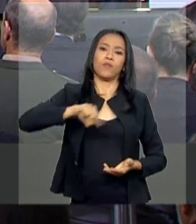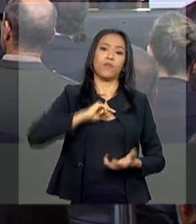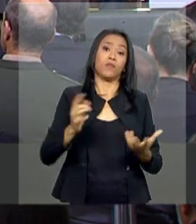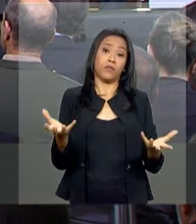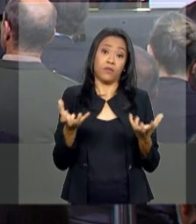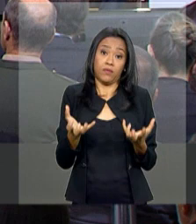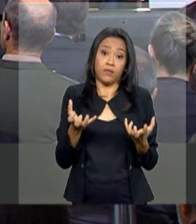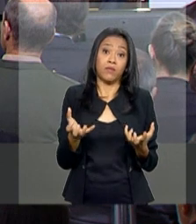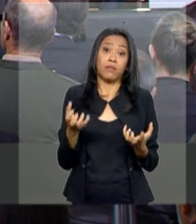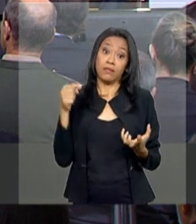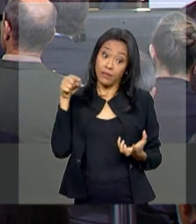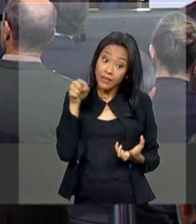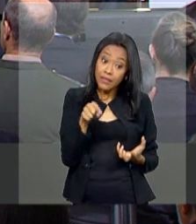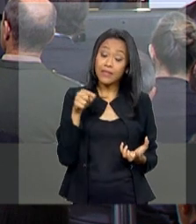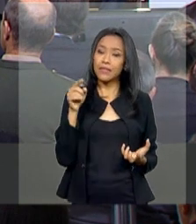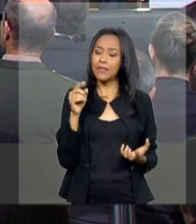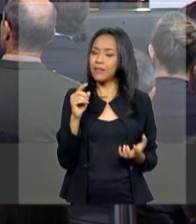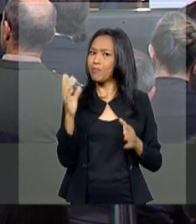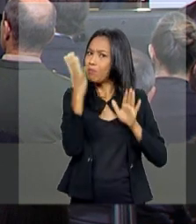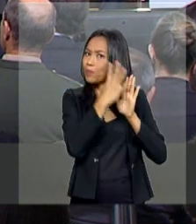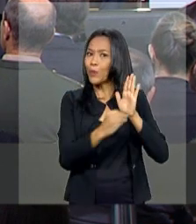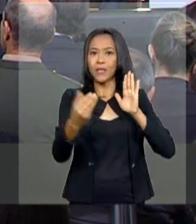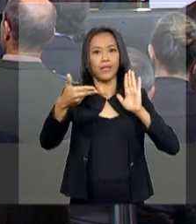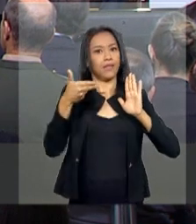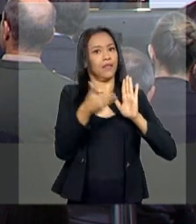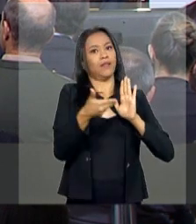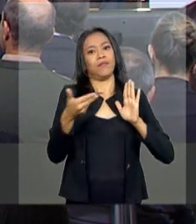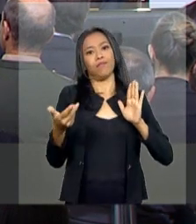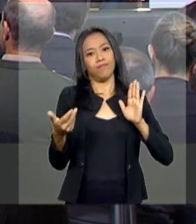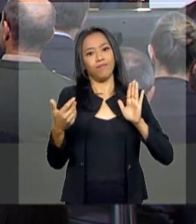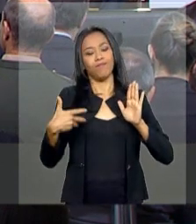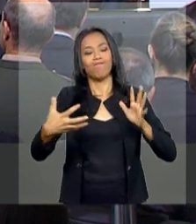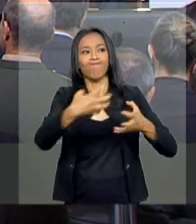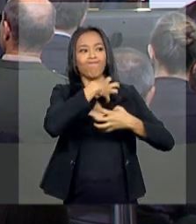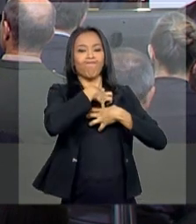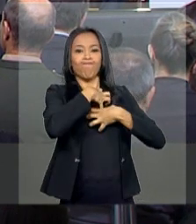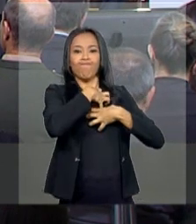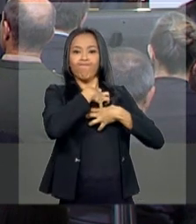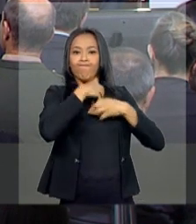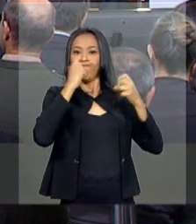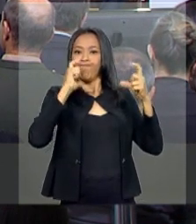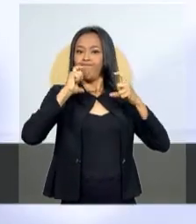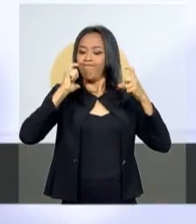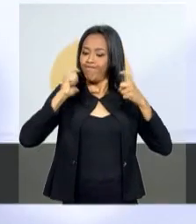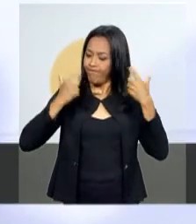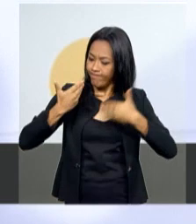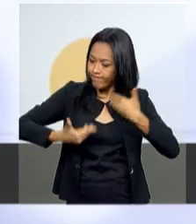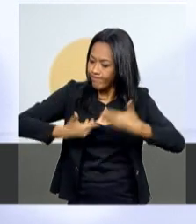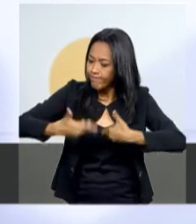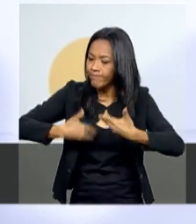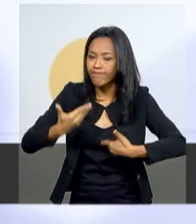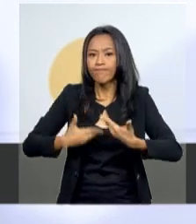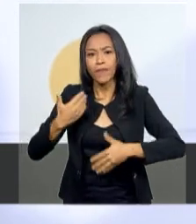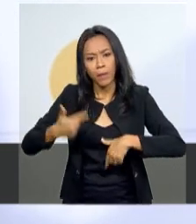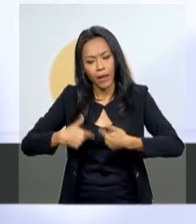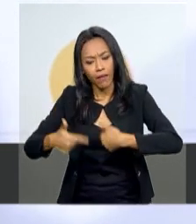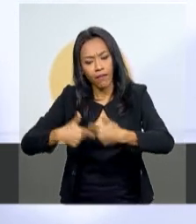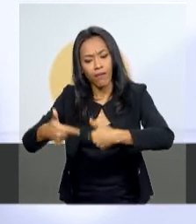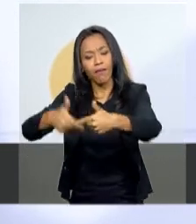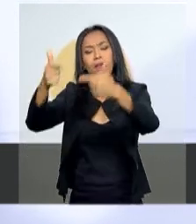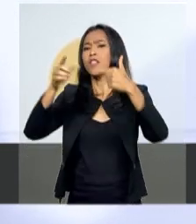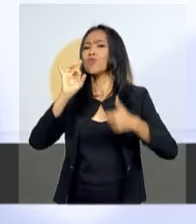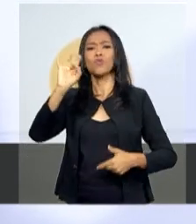que esse belo exemplo nos inspiram apenas aqueles que estamos nesta cerimônia